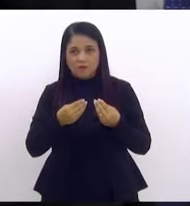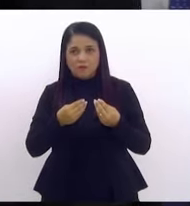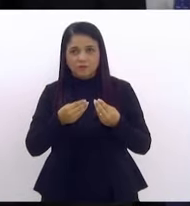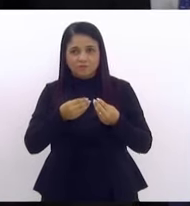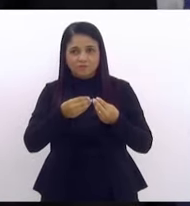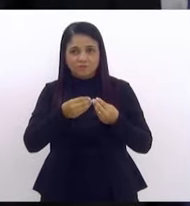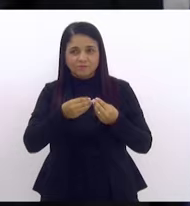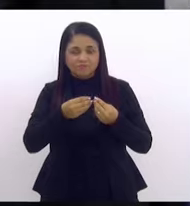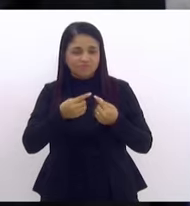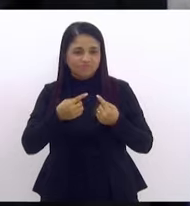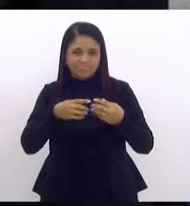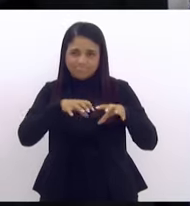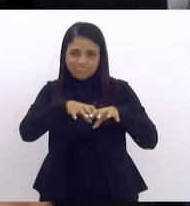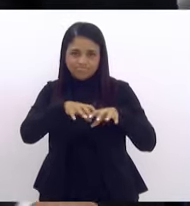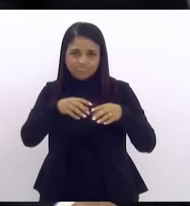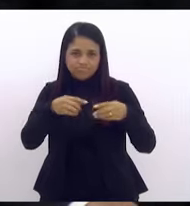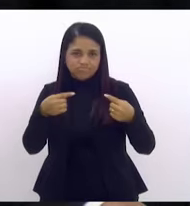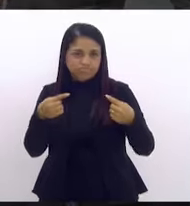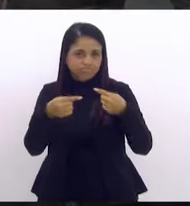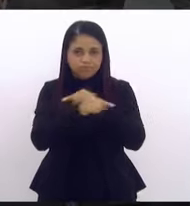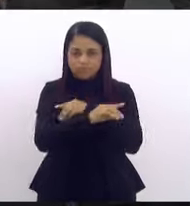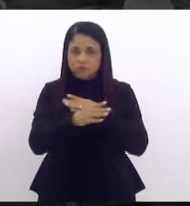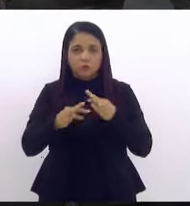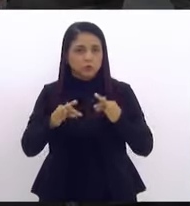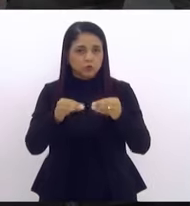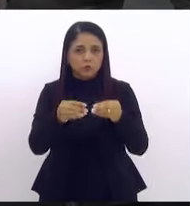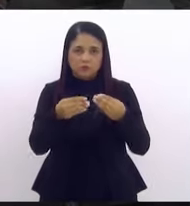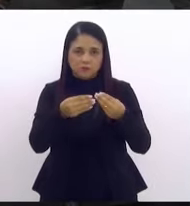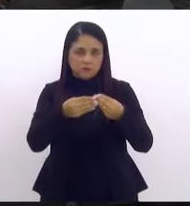Todas as emendas rejeitadas.